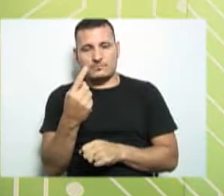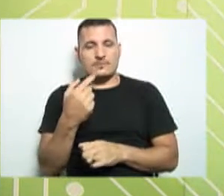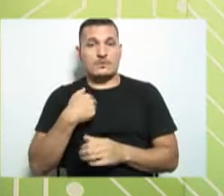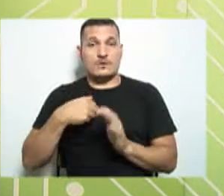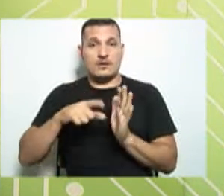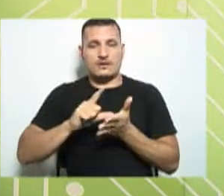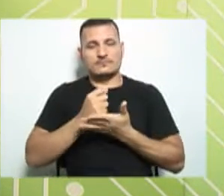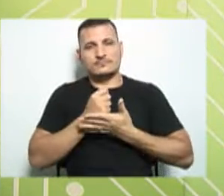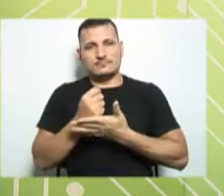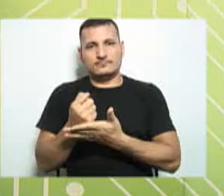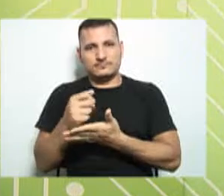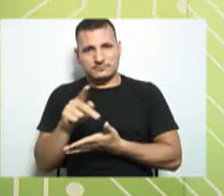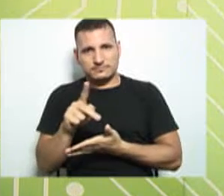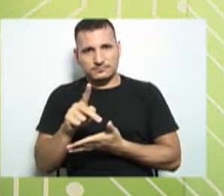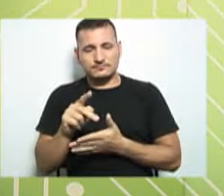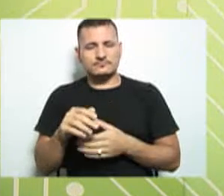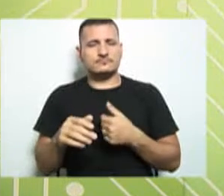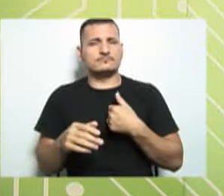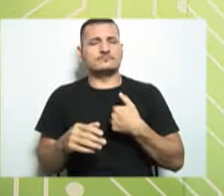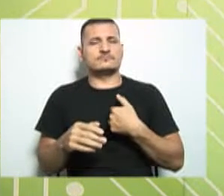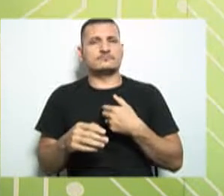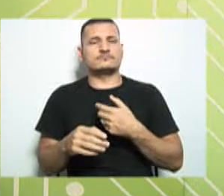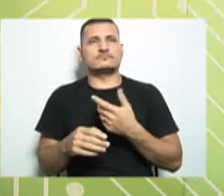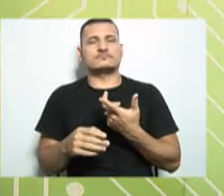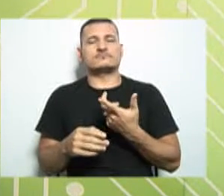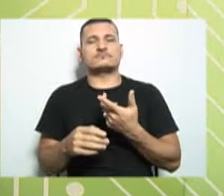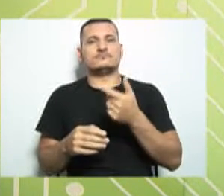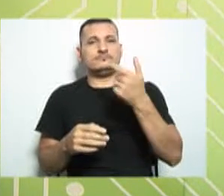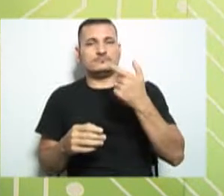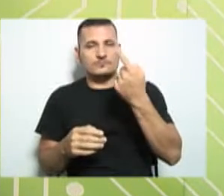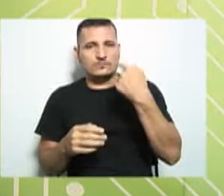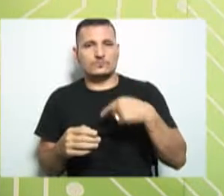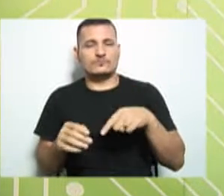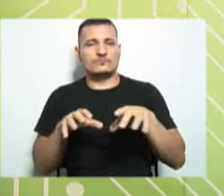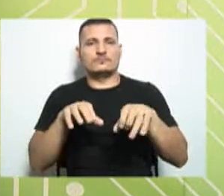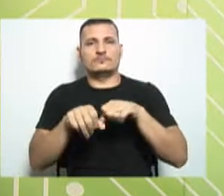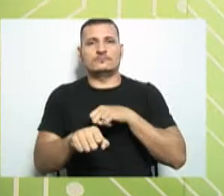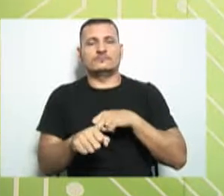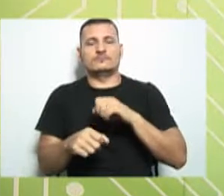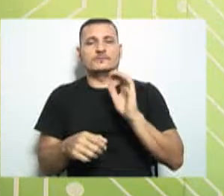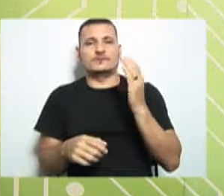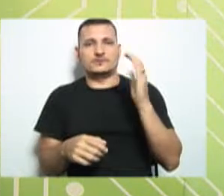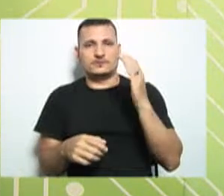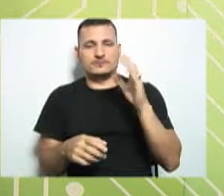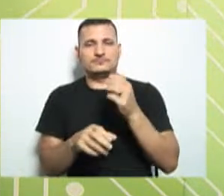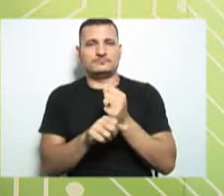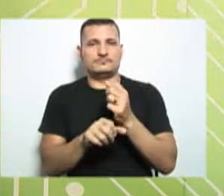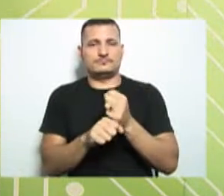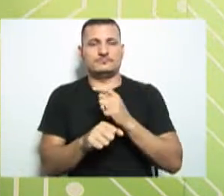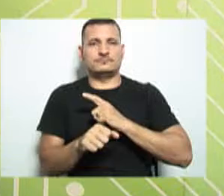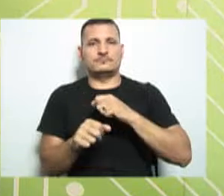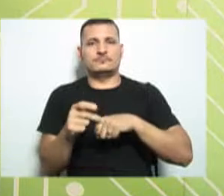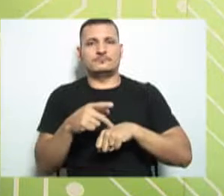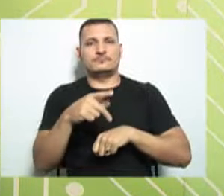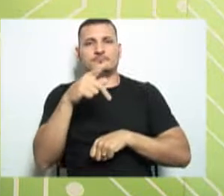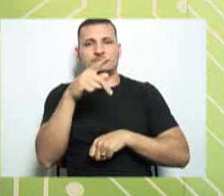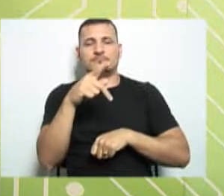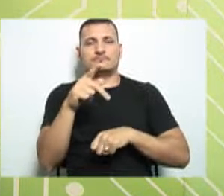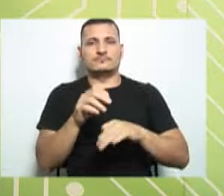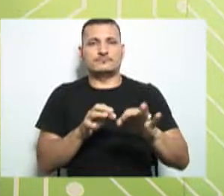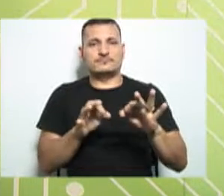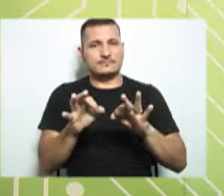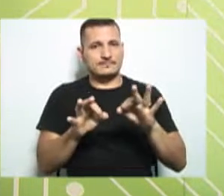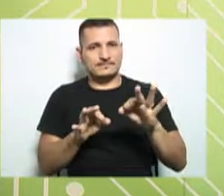assistente. Vou fazer logo a minha apresentação. Sou formada em Ciências Contábeis, tenho especialização em